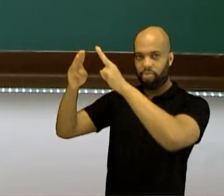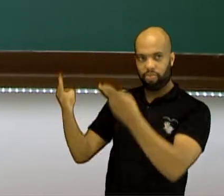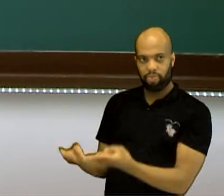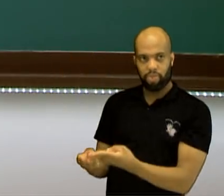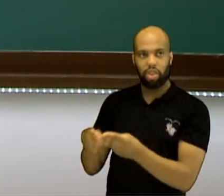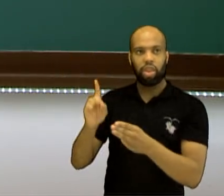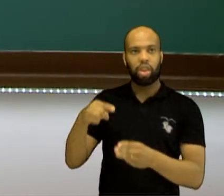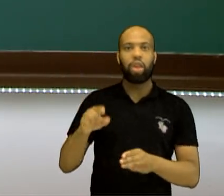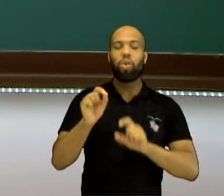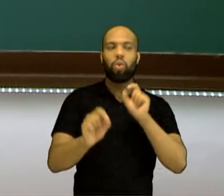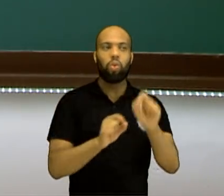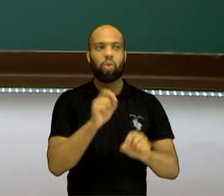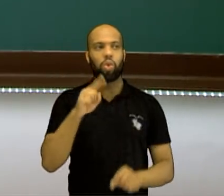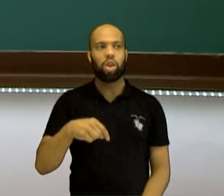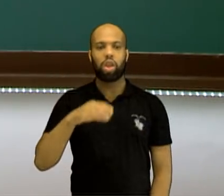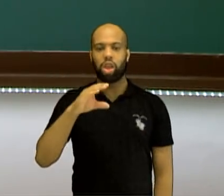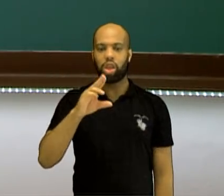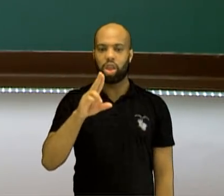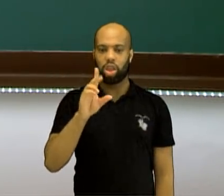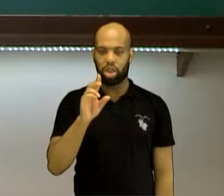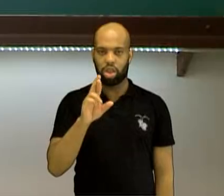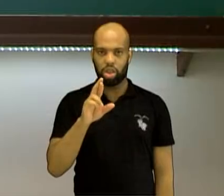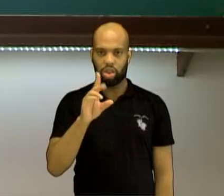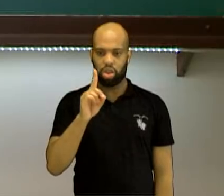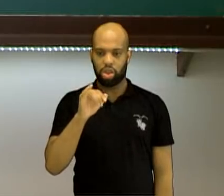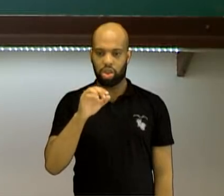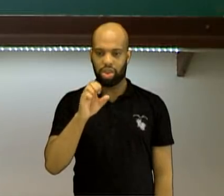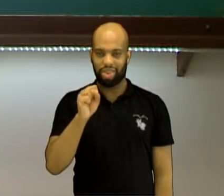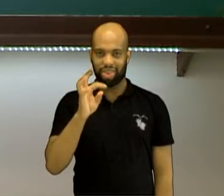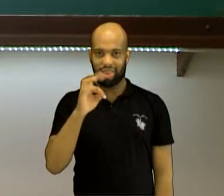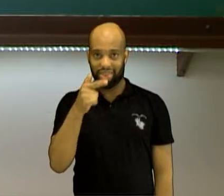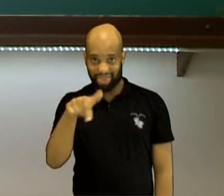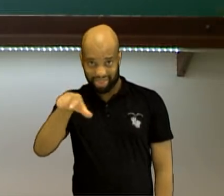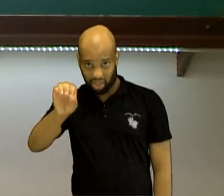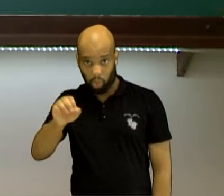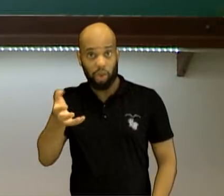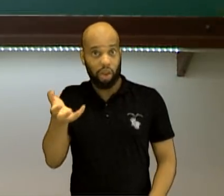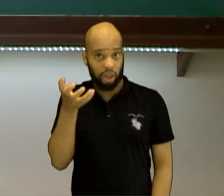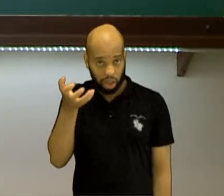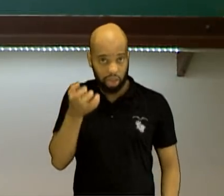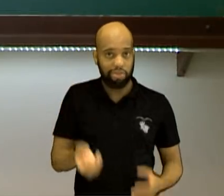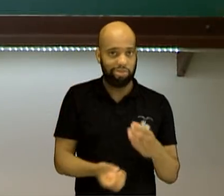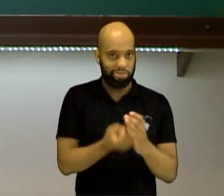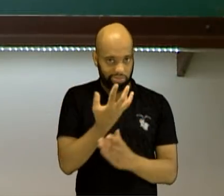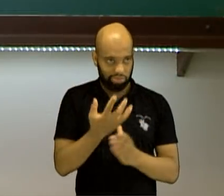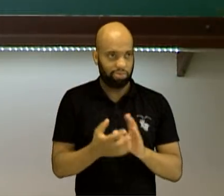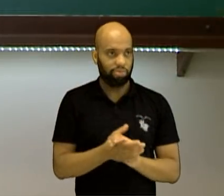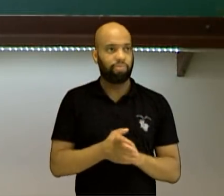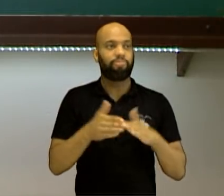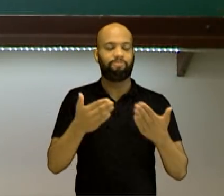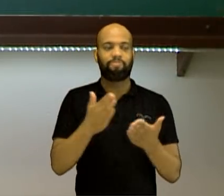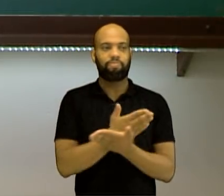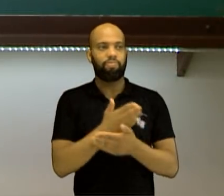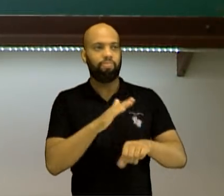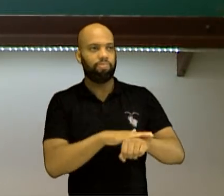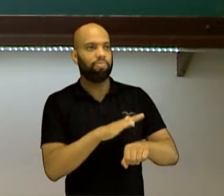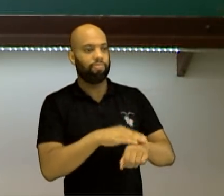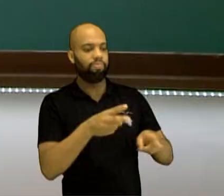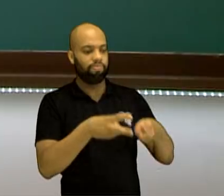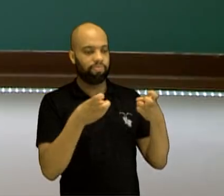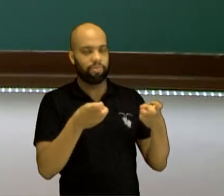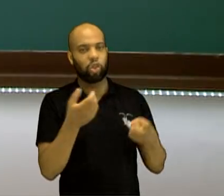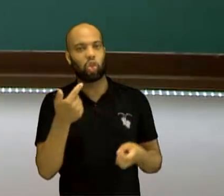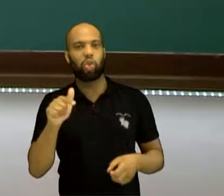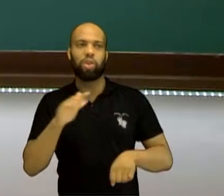que é denominado o Kurdistão, né? Esse território, por vezes ele é considerado, muitas vezes